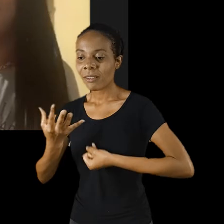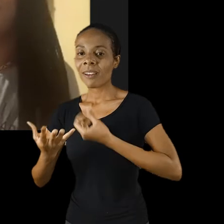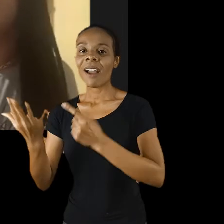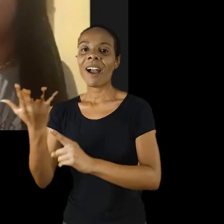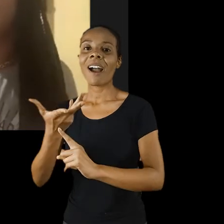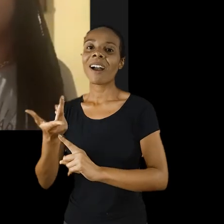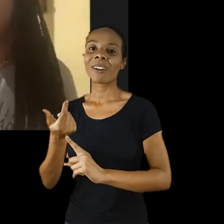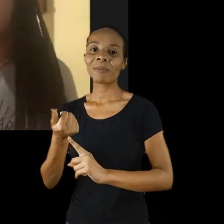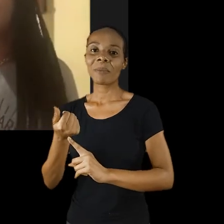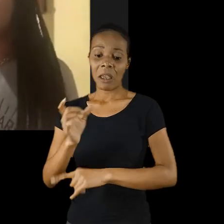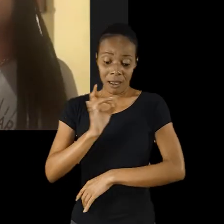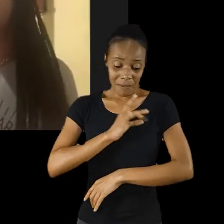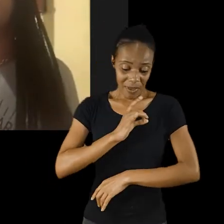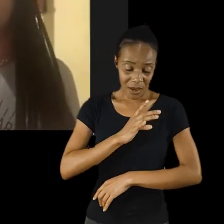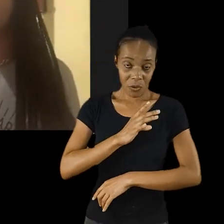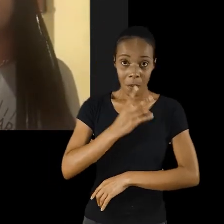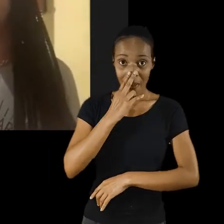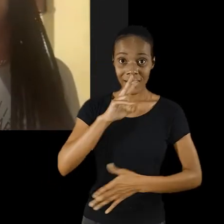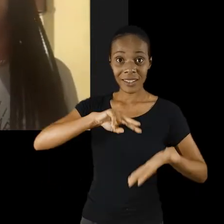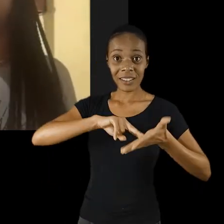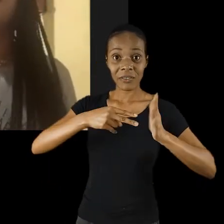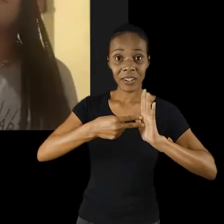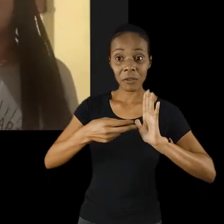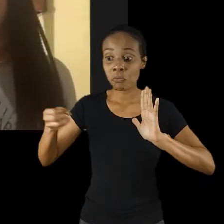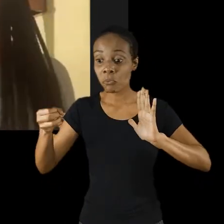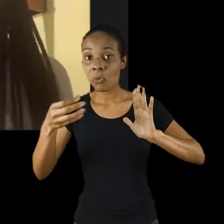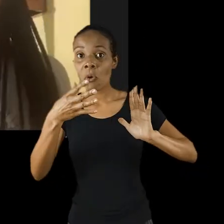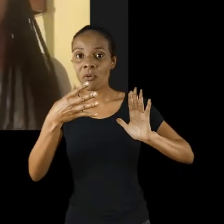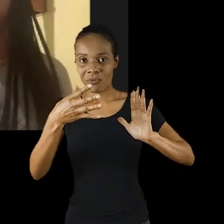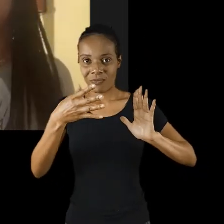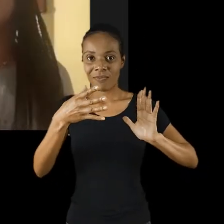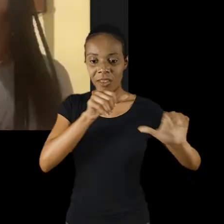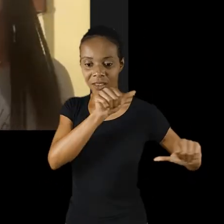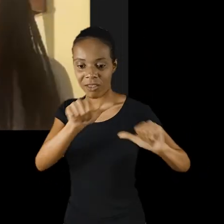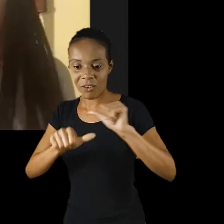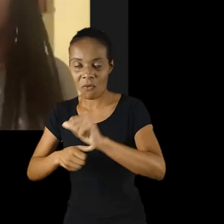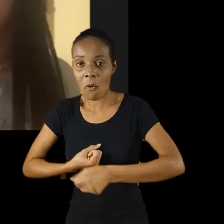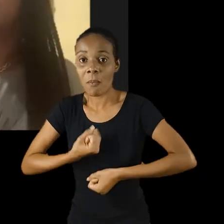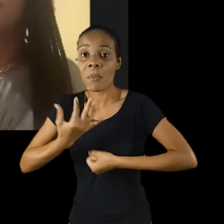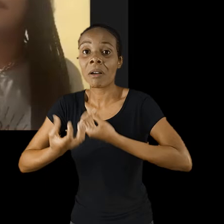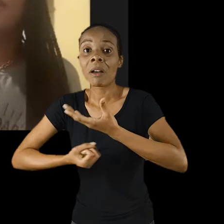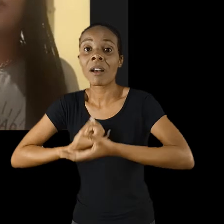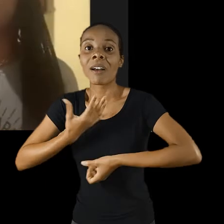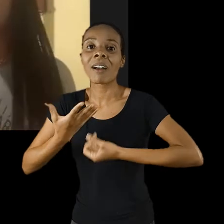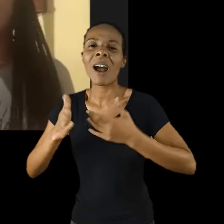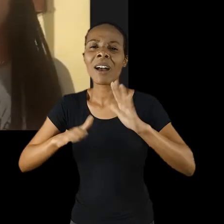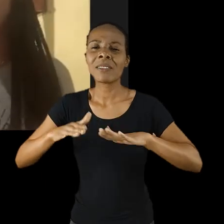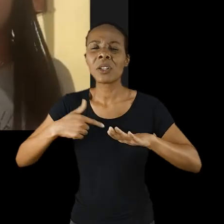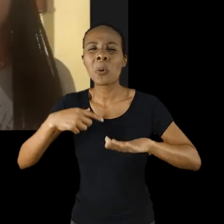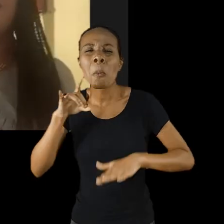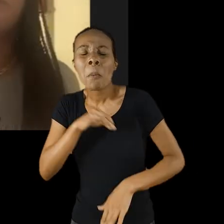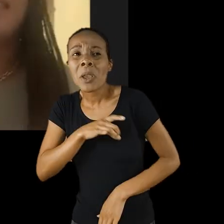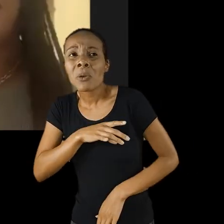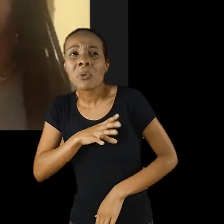de ressignificar esse medo. Quando eu tenho medo de não ser amada, eu escrevo sobre amor. Quando eu tenho medo de não